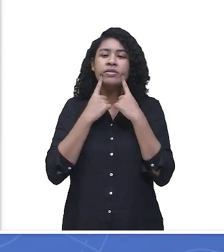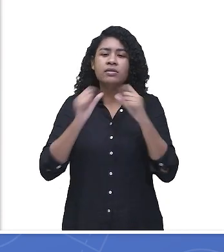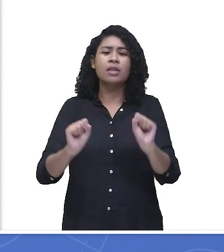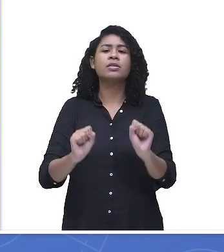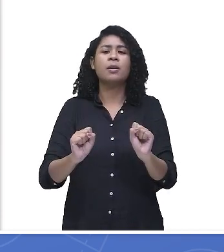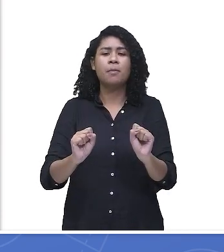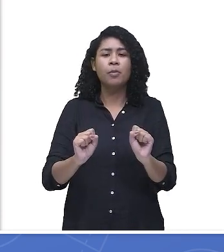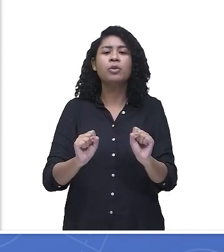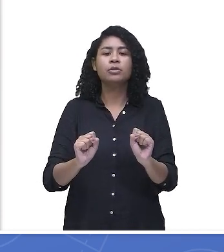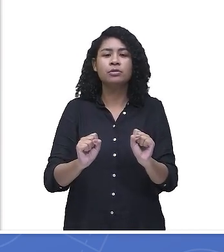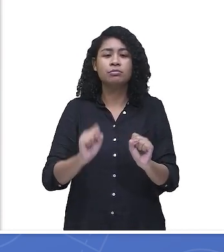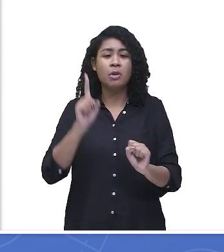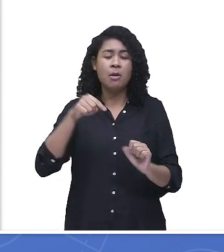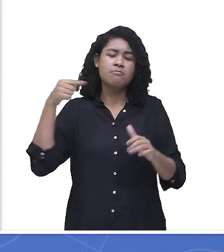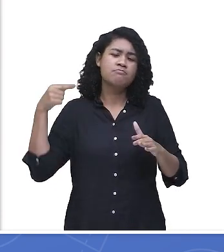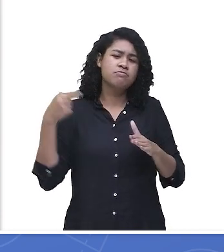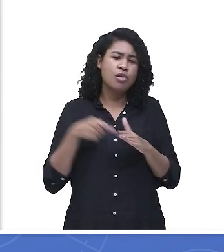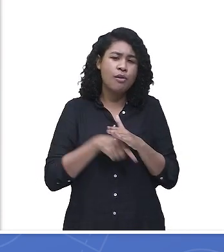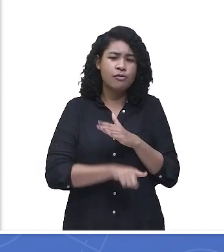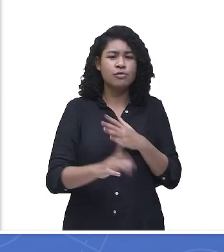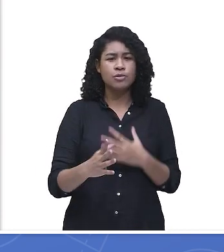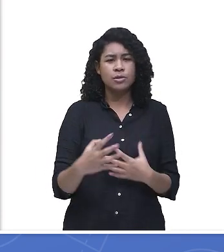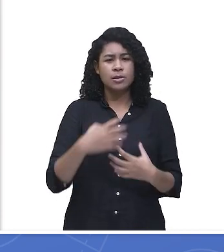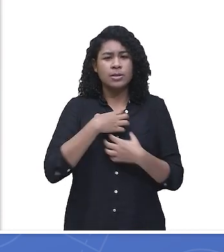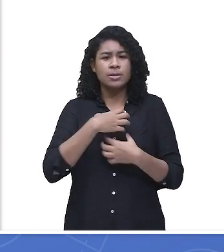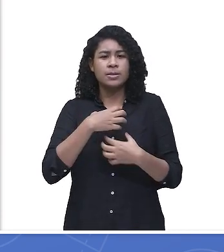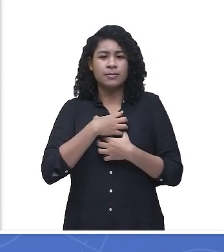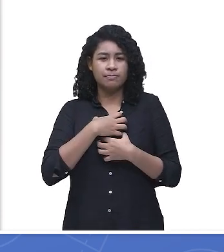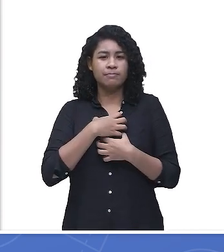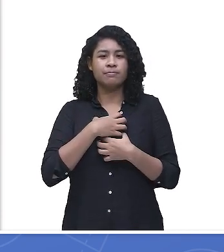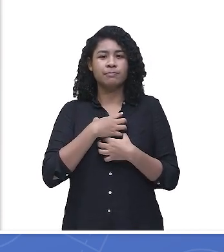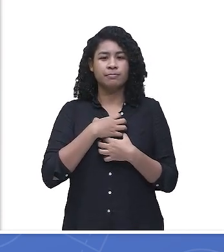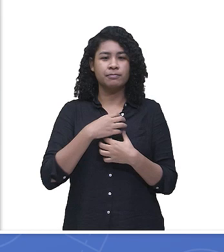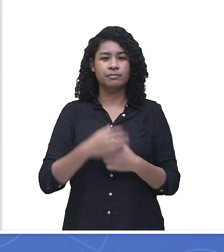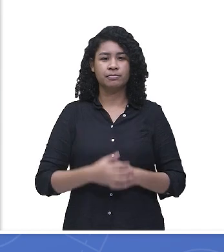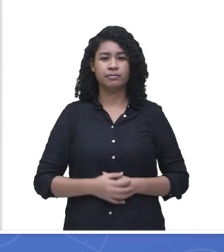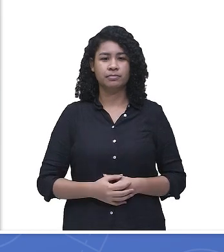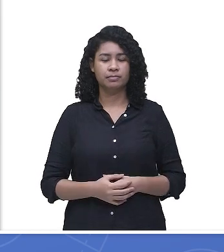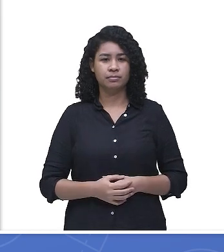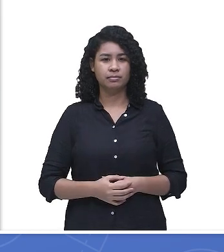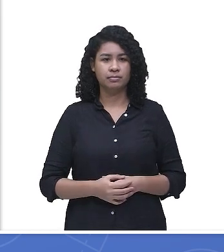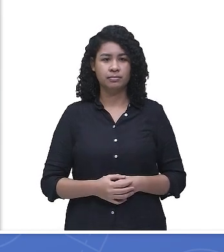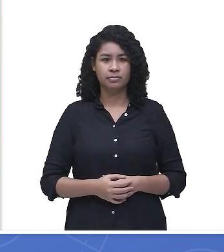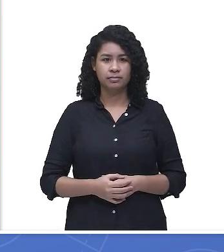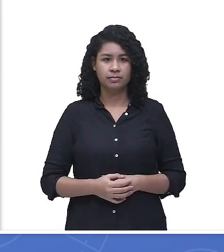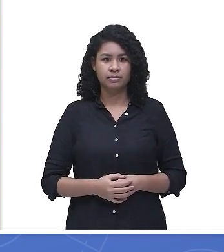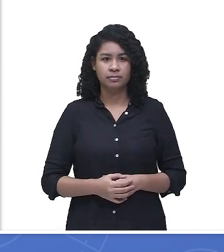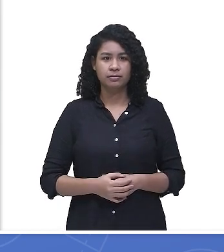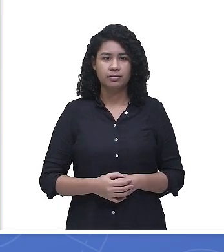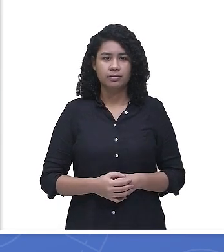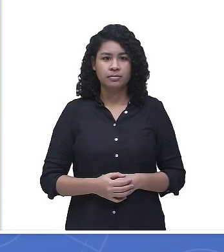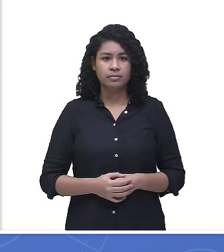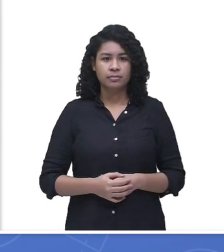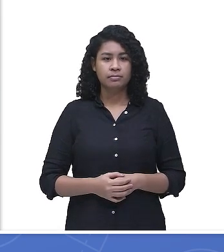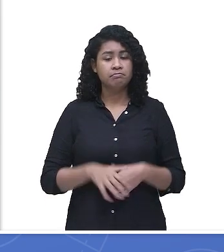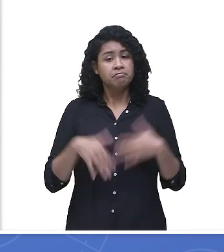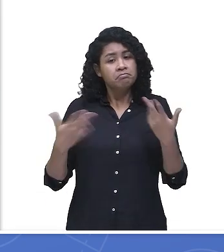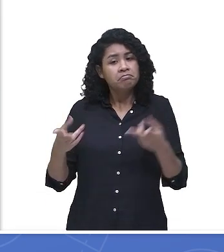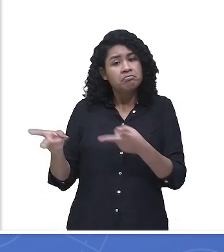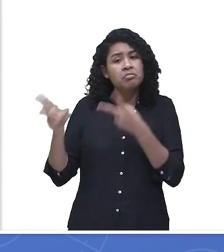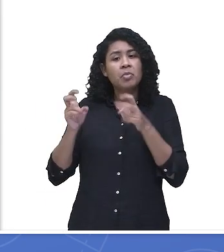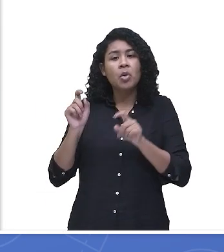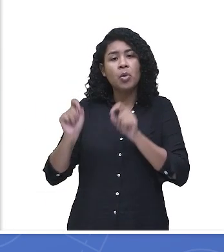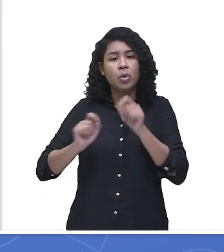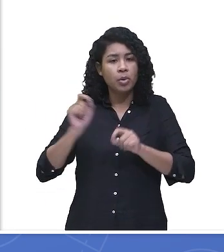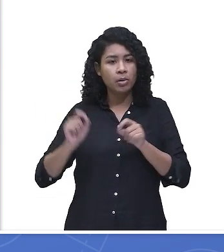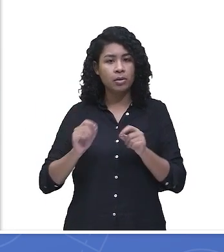de profundo conteúdo, como escreveria um jovem autor de nosso tempo. Então, pessoal, percebam que esta novela